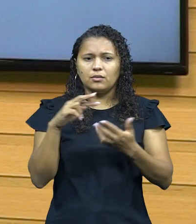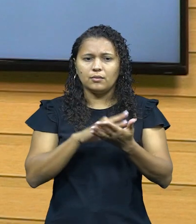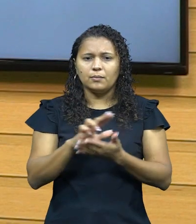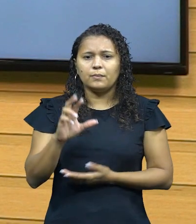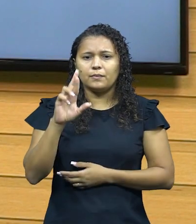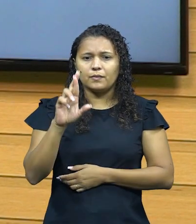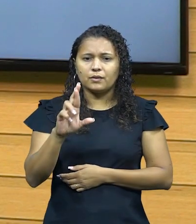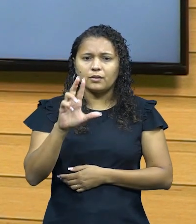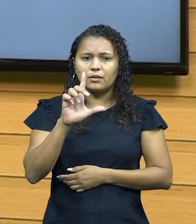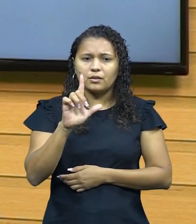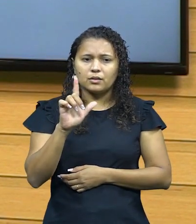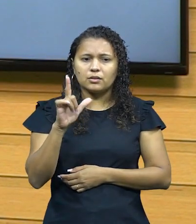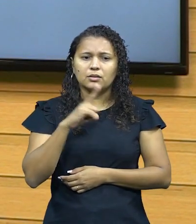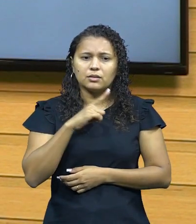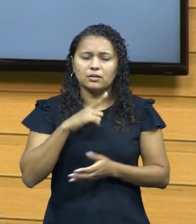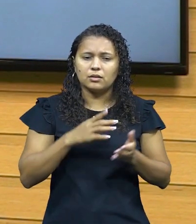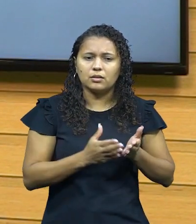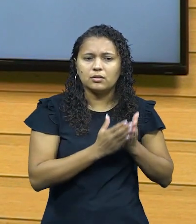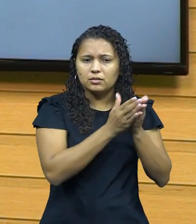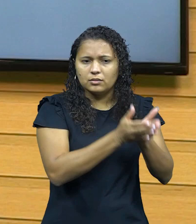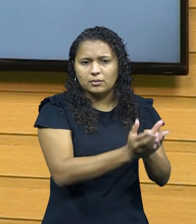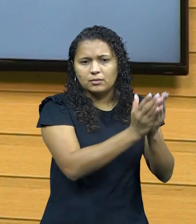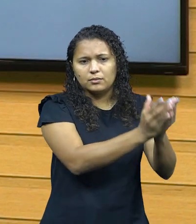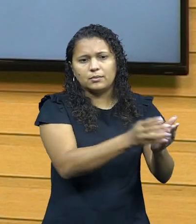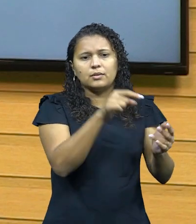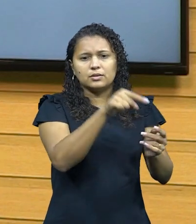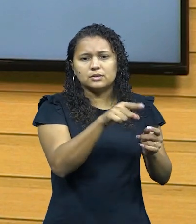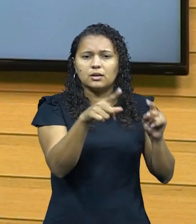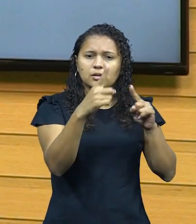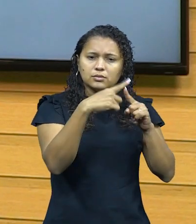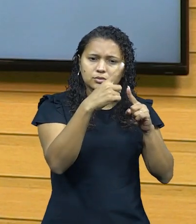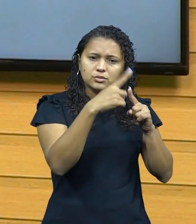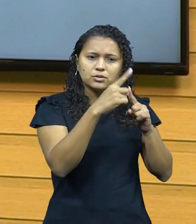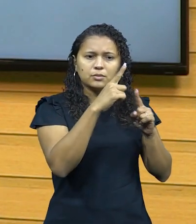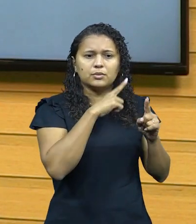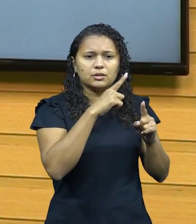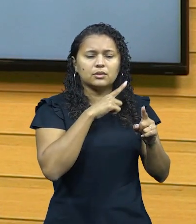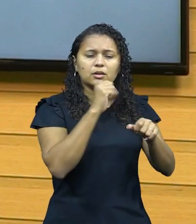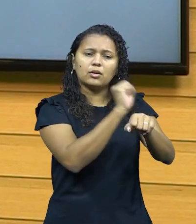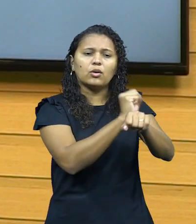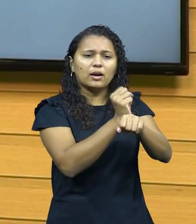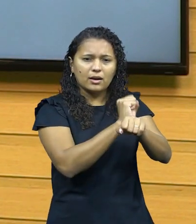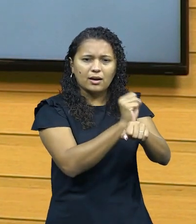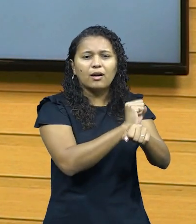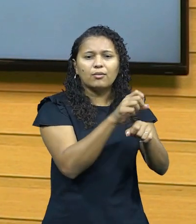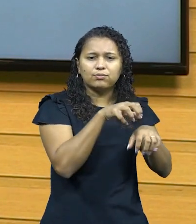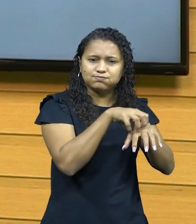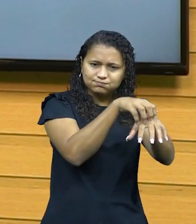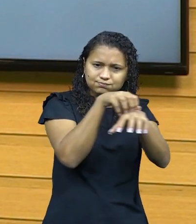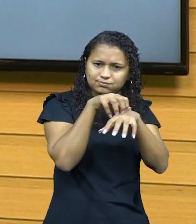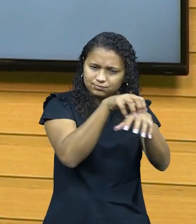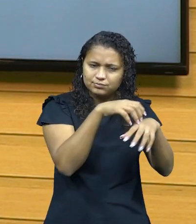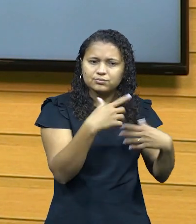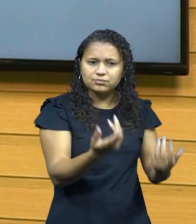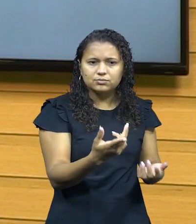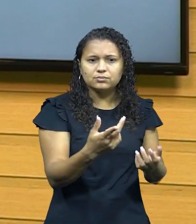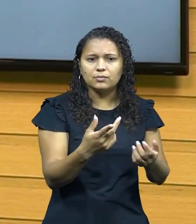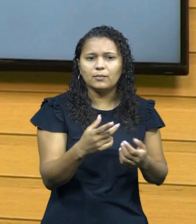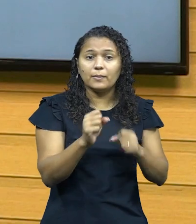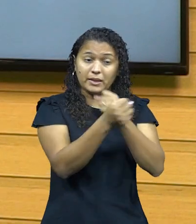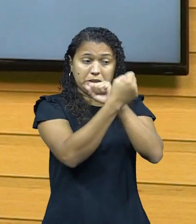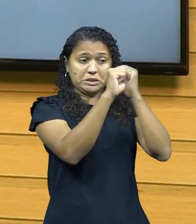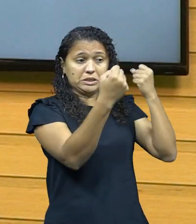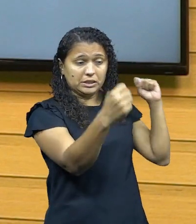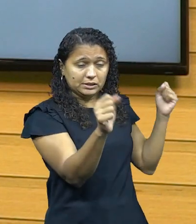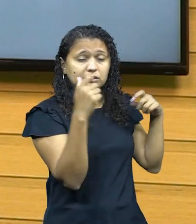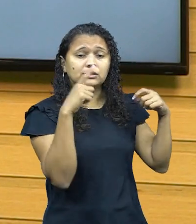roll-off. Roll-on, roll-off é um tipo de embarcação que transporta automóveis, por exemplo, tá? Ele é